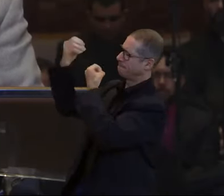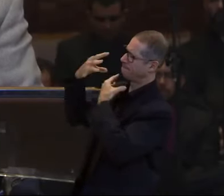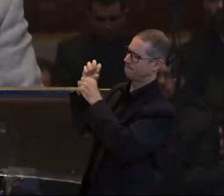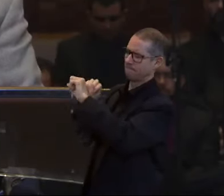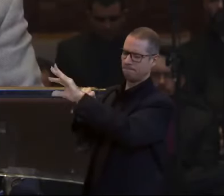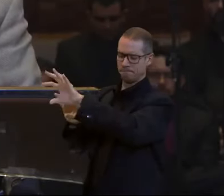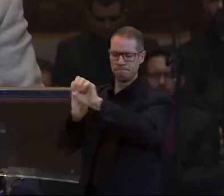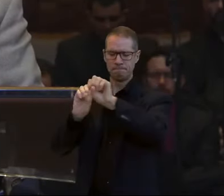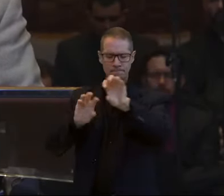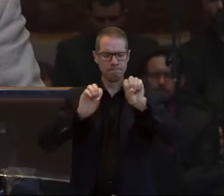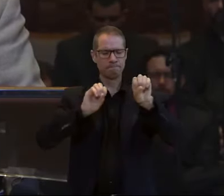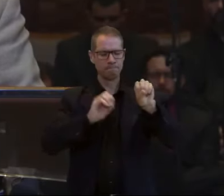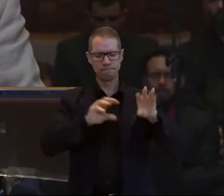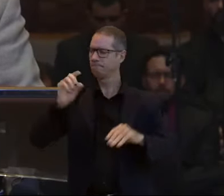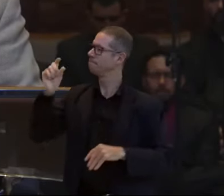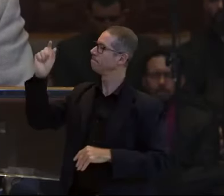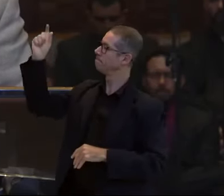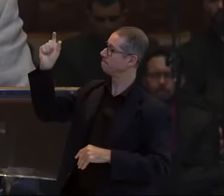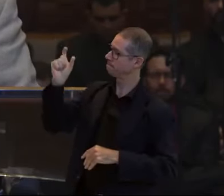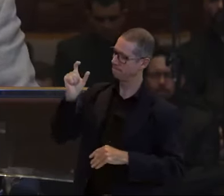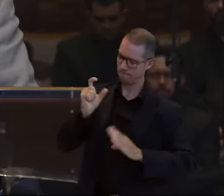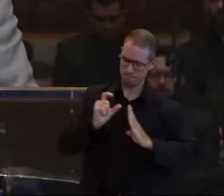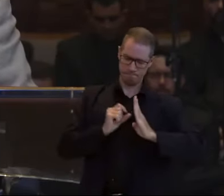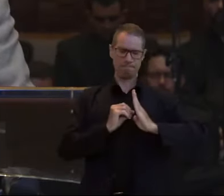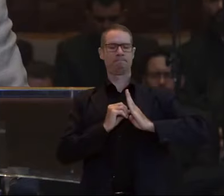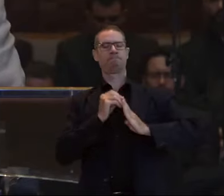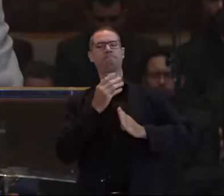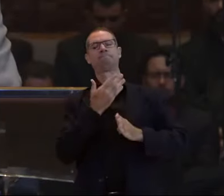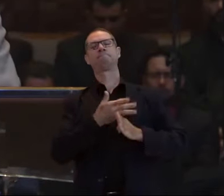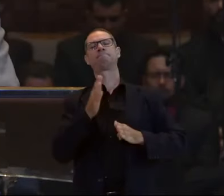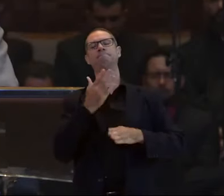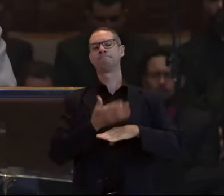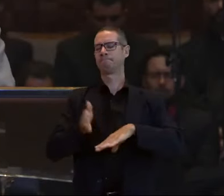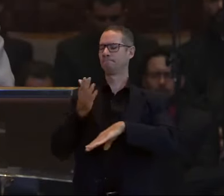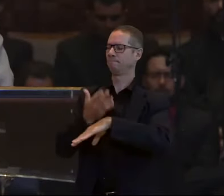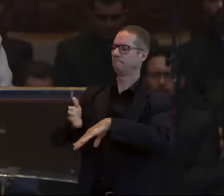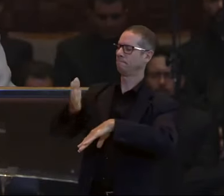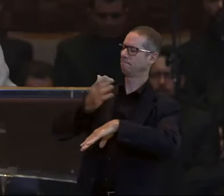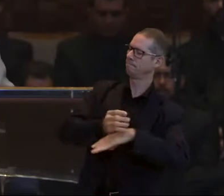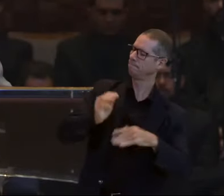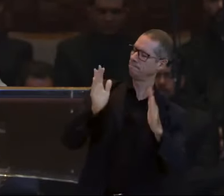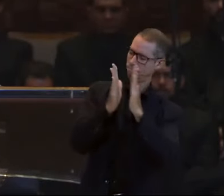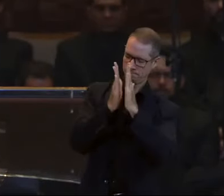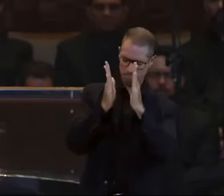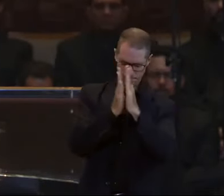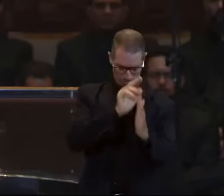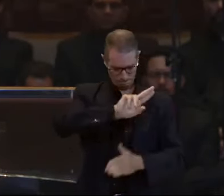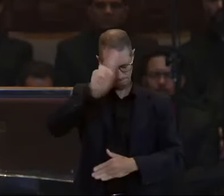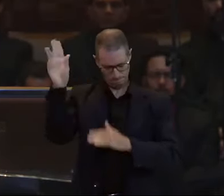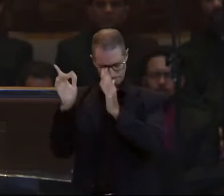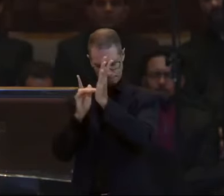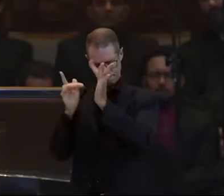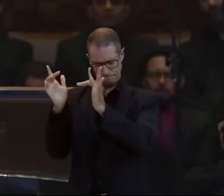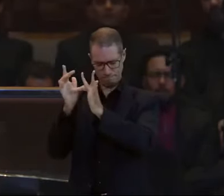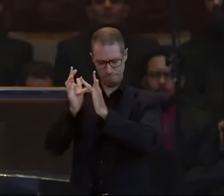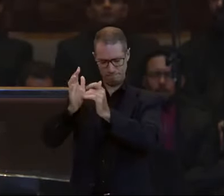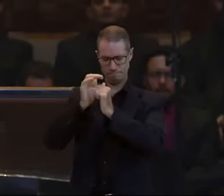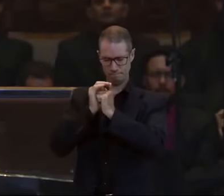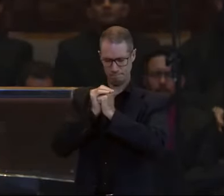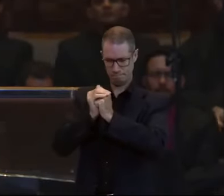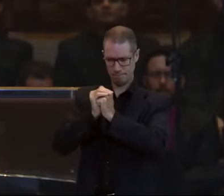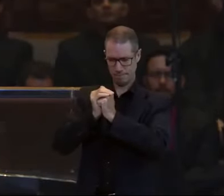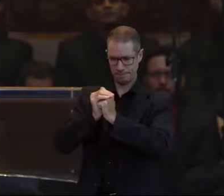e aplica a tua palavra ao nosso coração. É aquilo que oramos no nome de Jesus. Amém